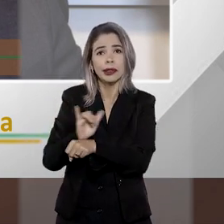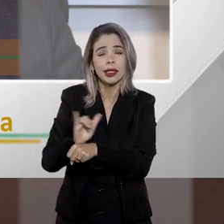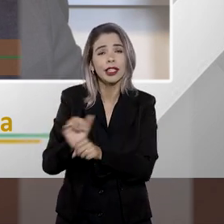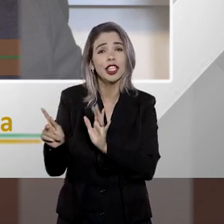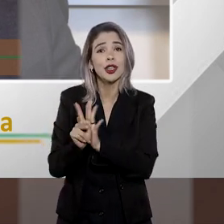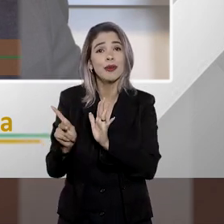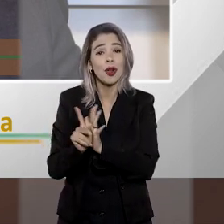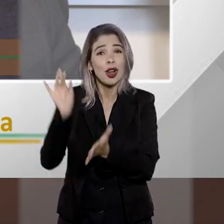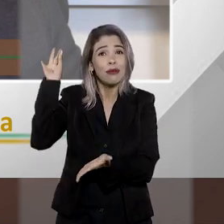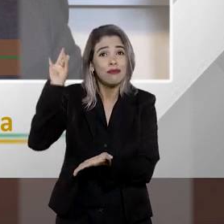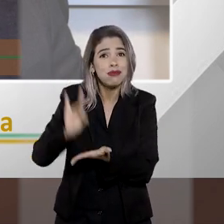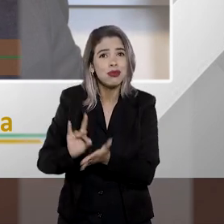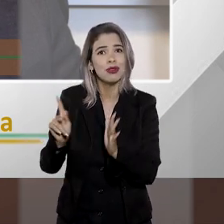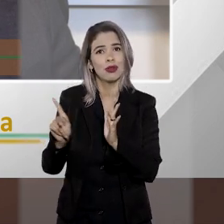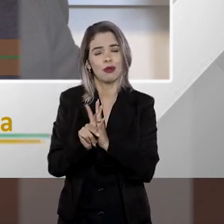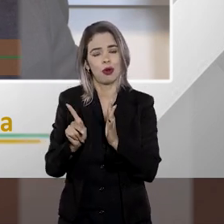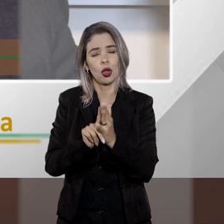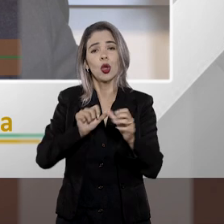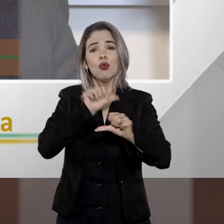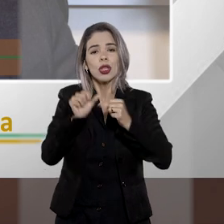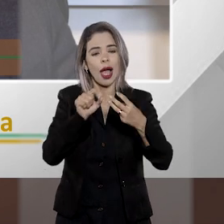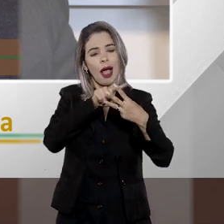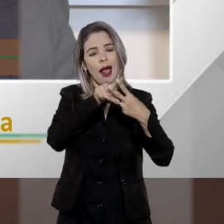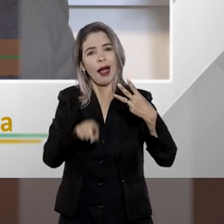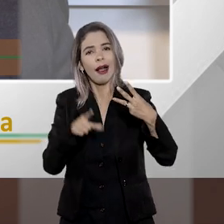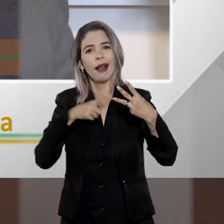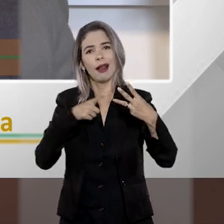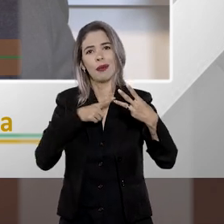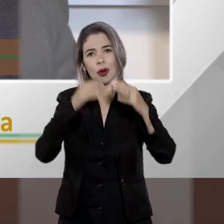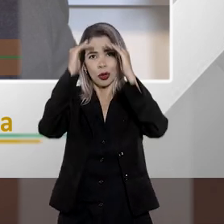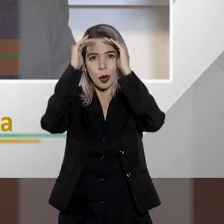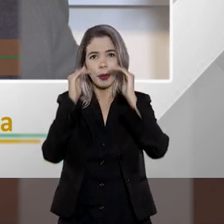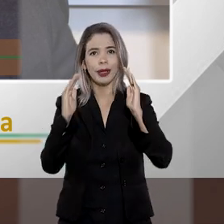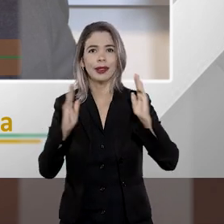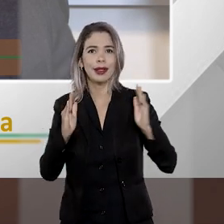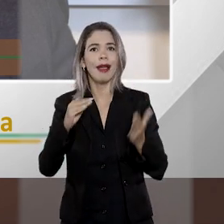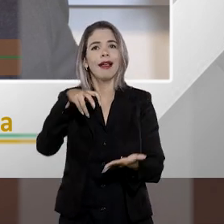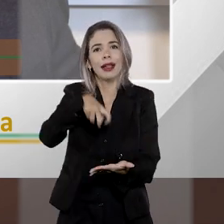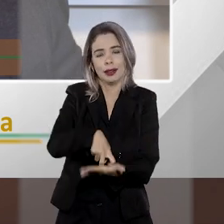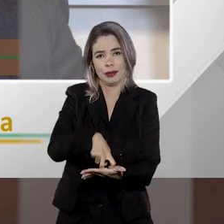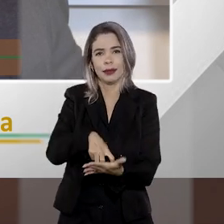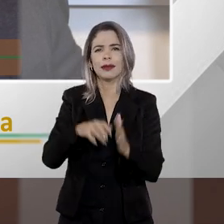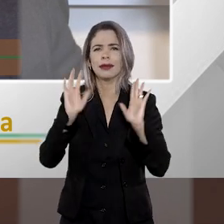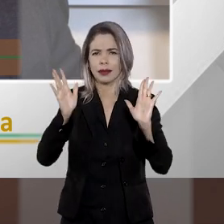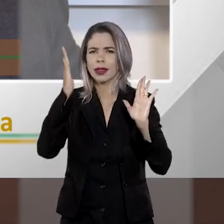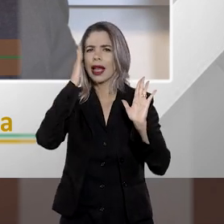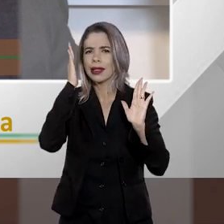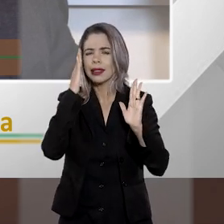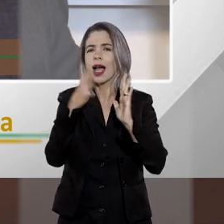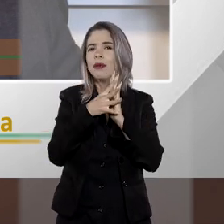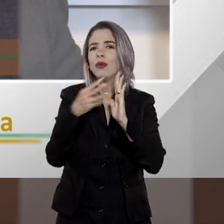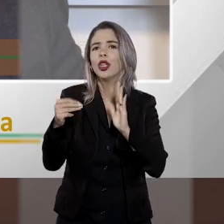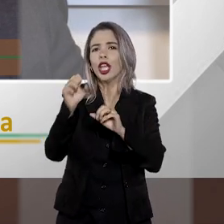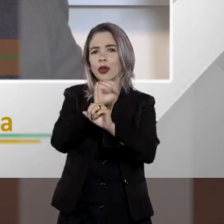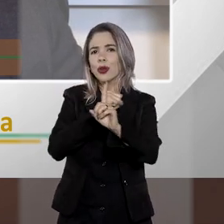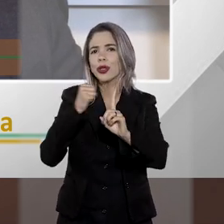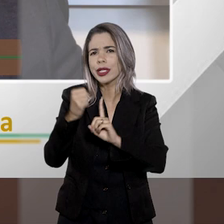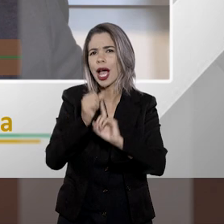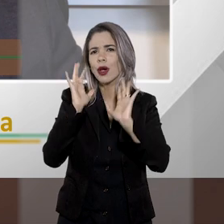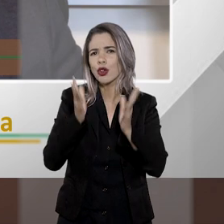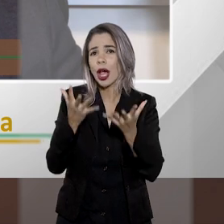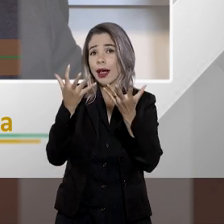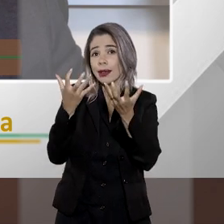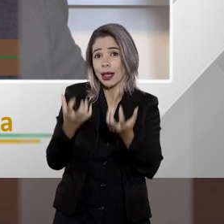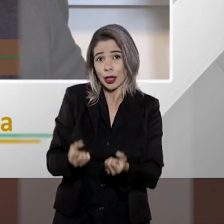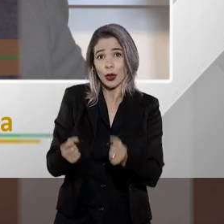meios materiais para a efetiva progressão do regime. Nós sabemos que o modelo de reação social ressocializador, que